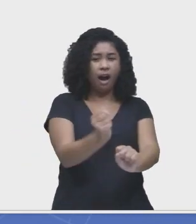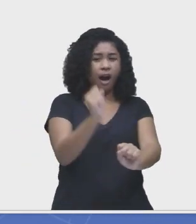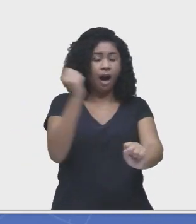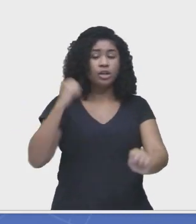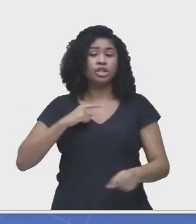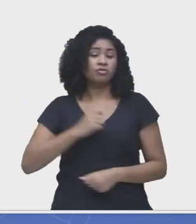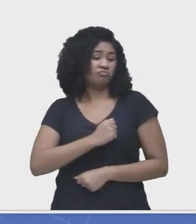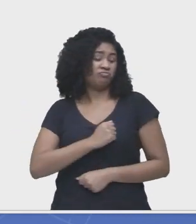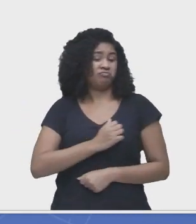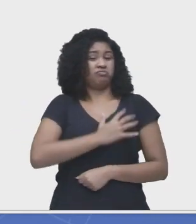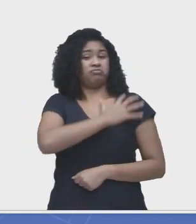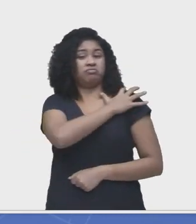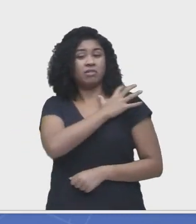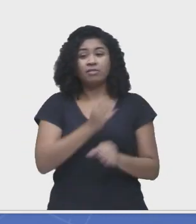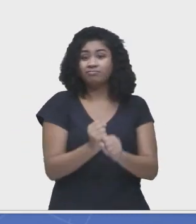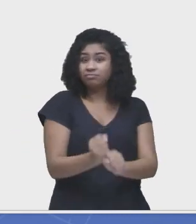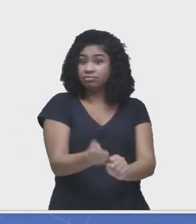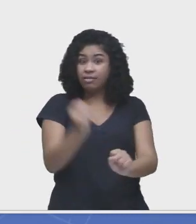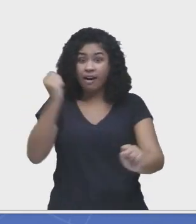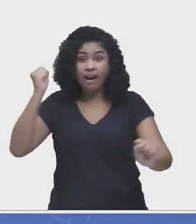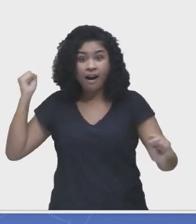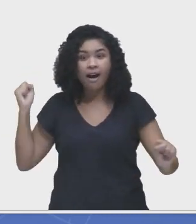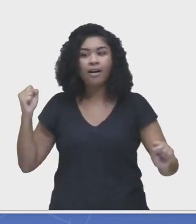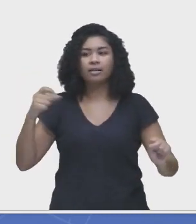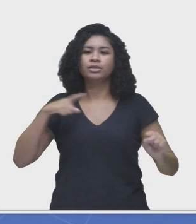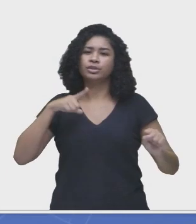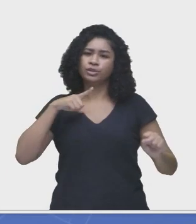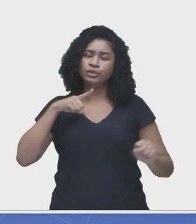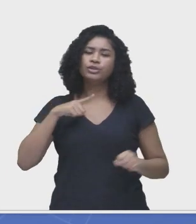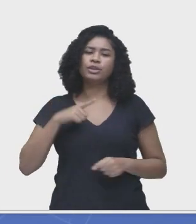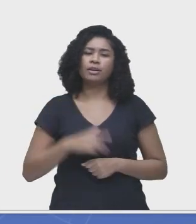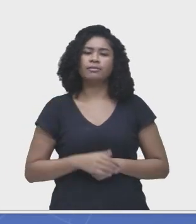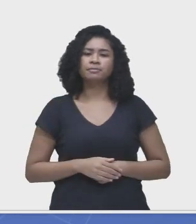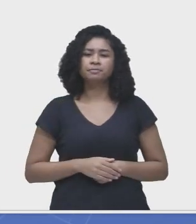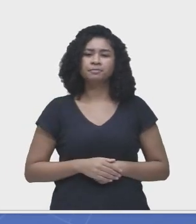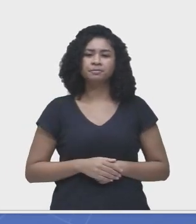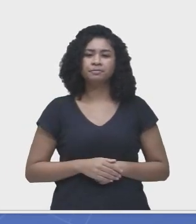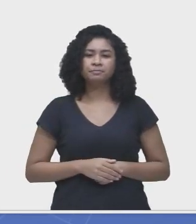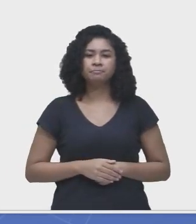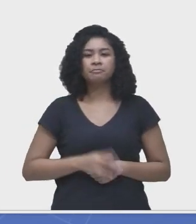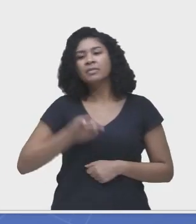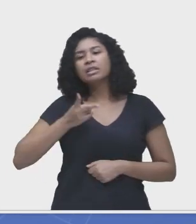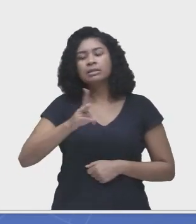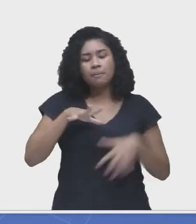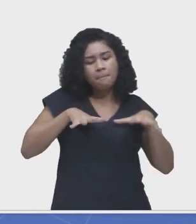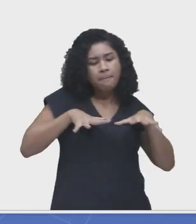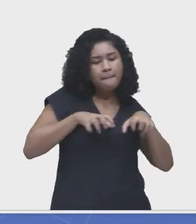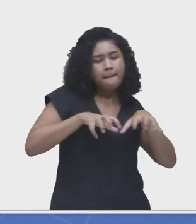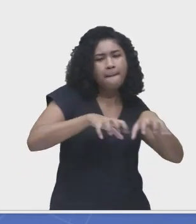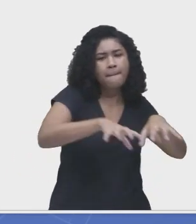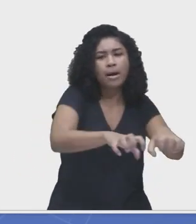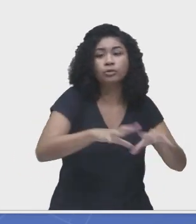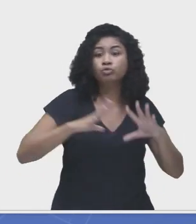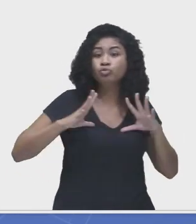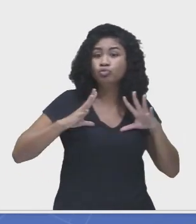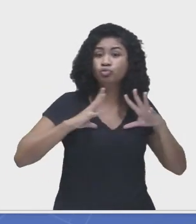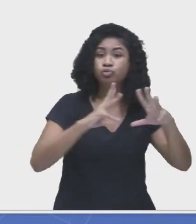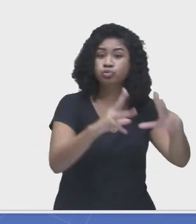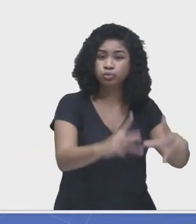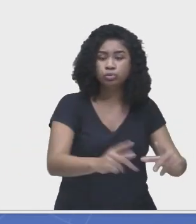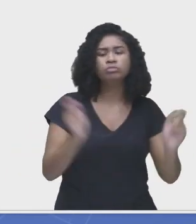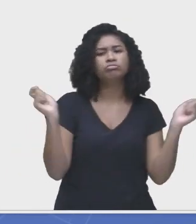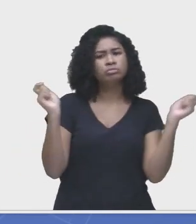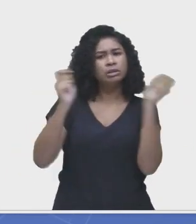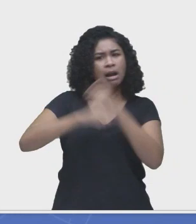exército, eles batiam de frente com qualquer império e lá eles dominavam. Apenas ali Alexandre o Grande, já com